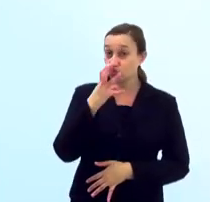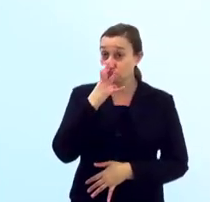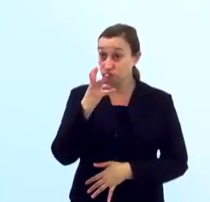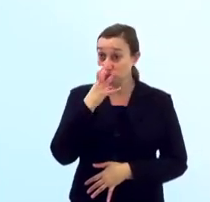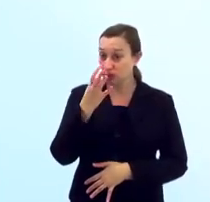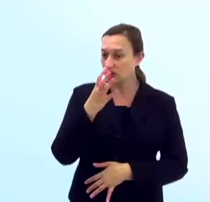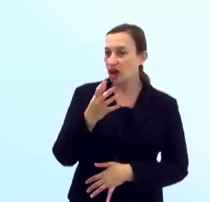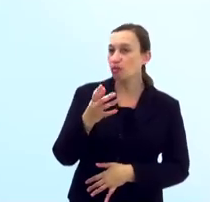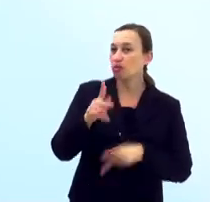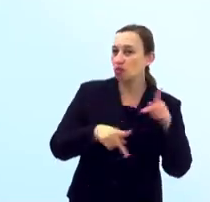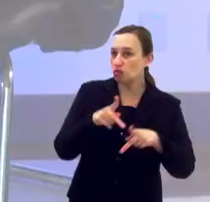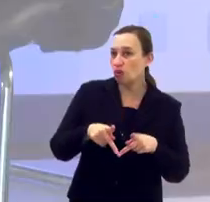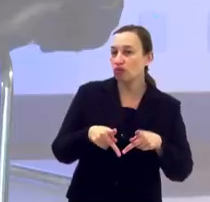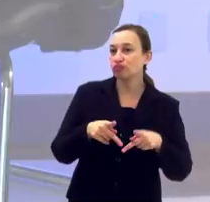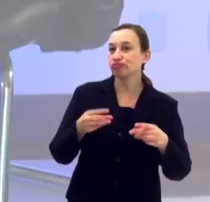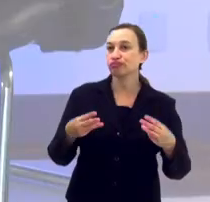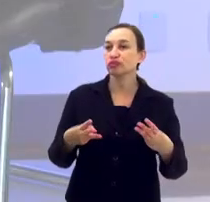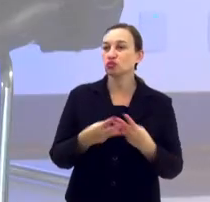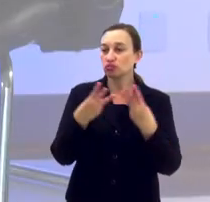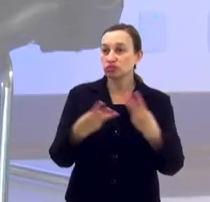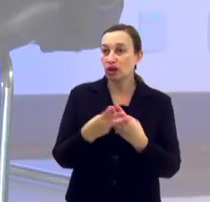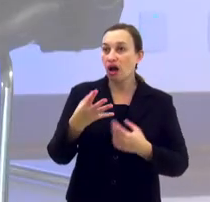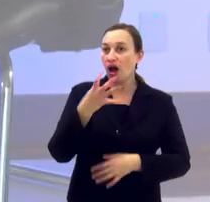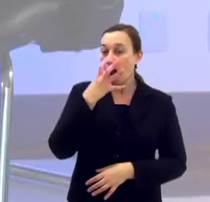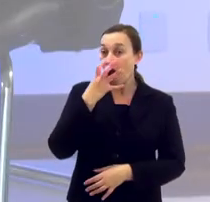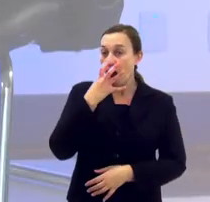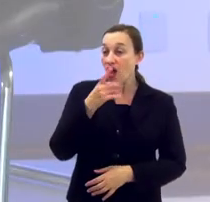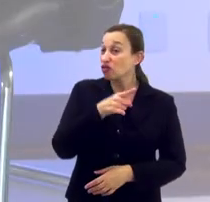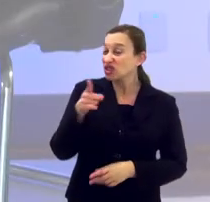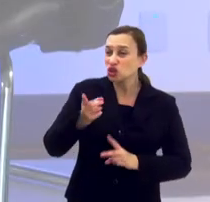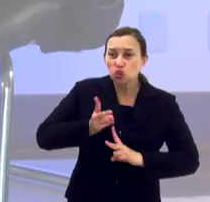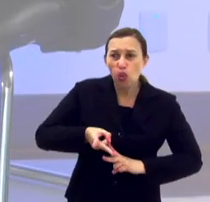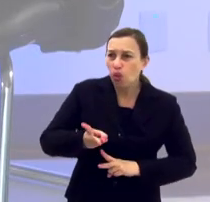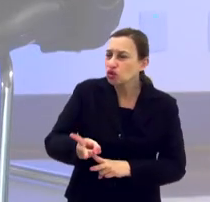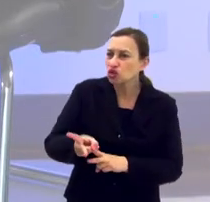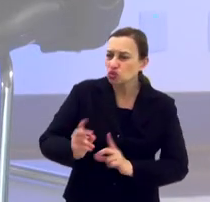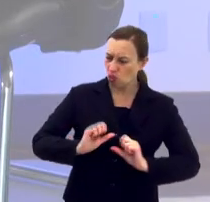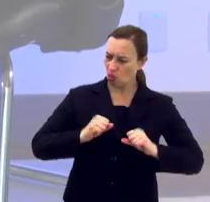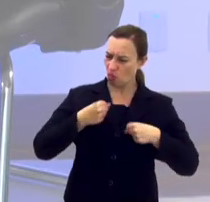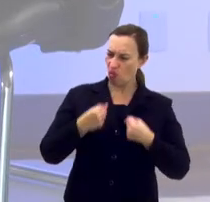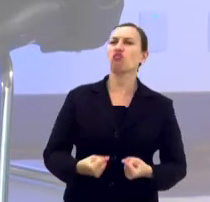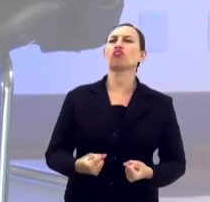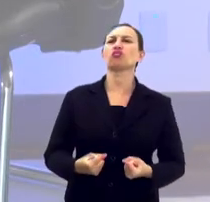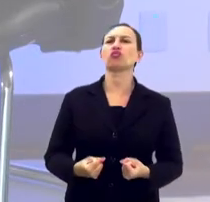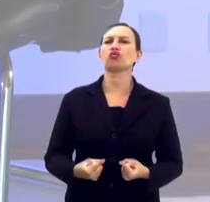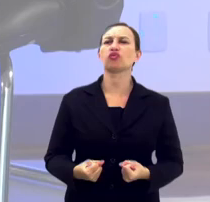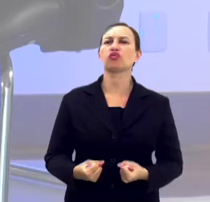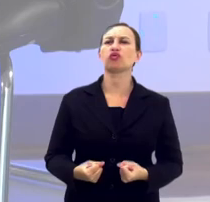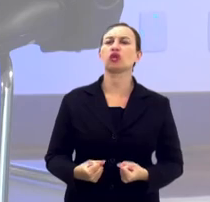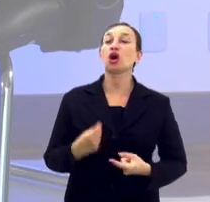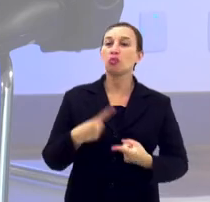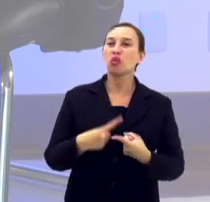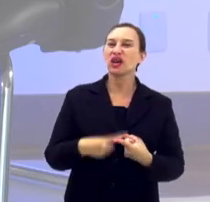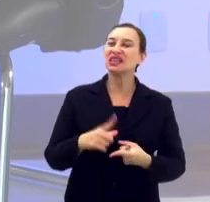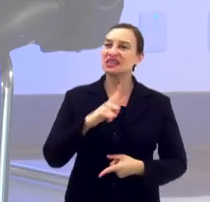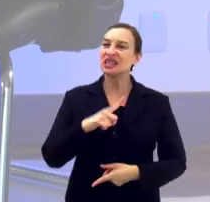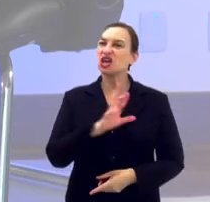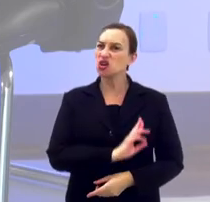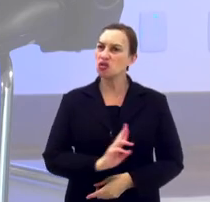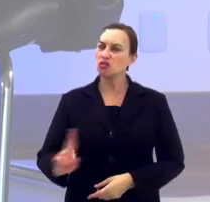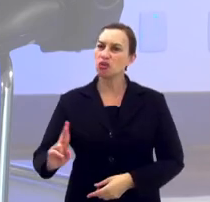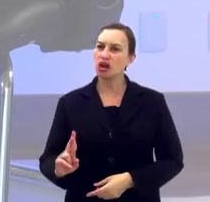uma admiração por vocês muito grande, porque mesmo assim, vocês mantêm uma perseverança, porque se existe